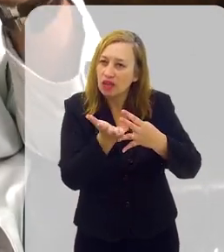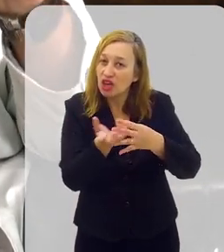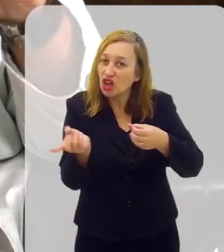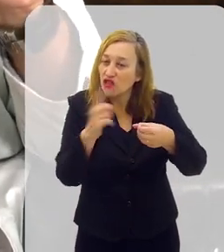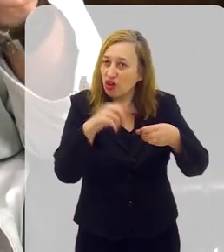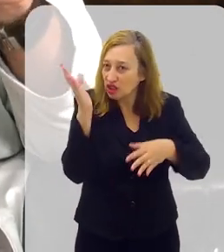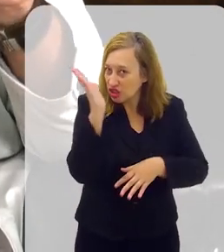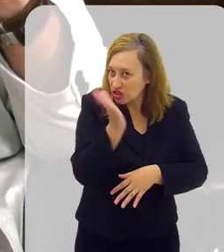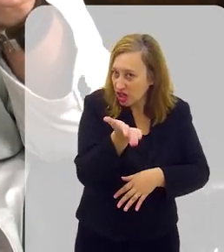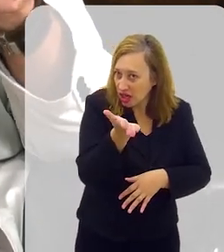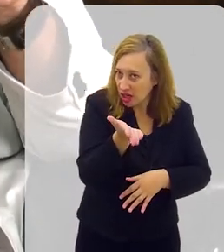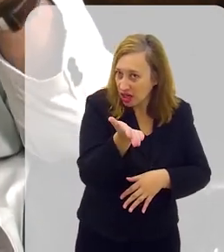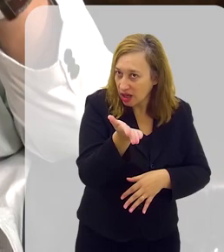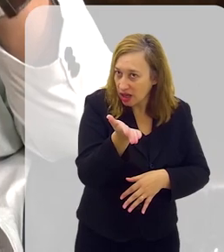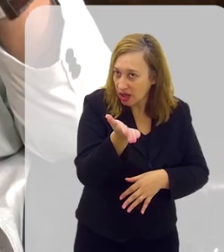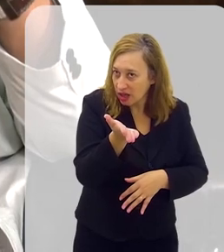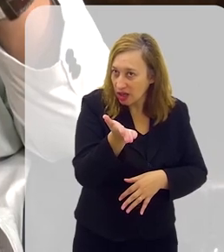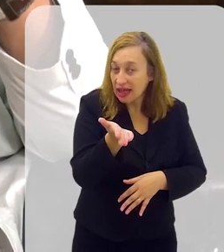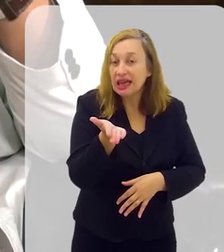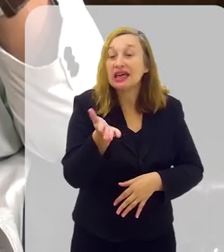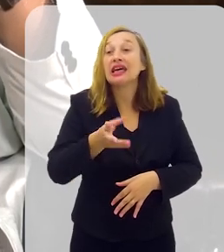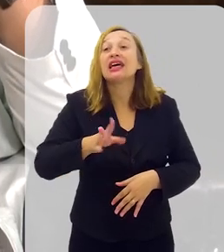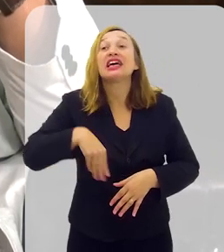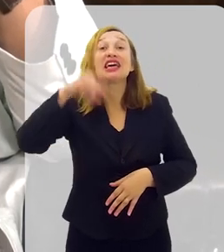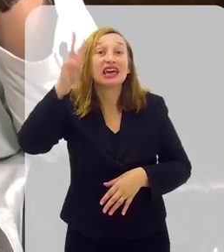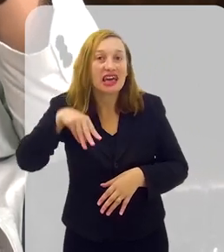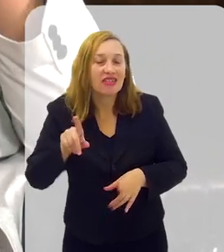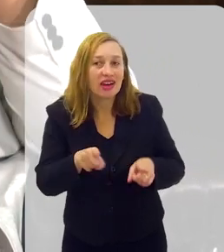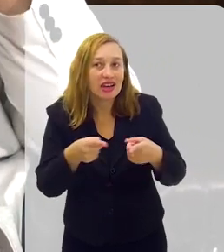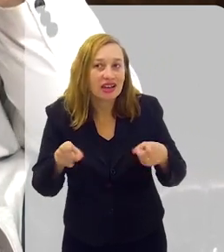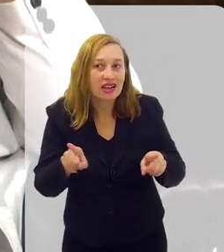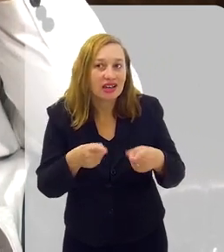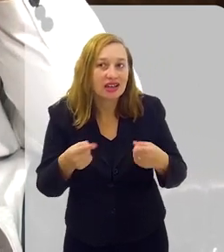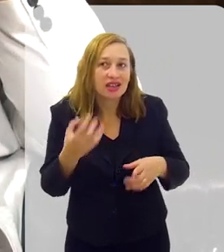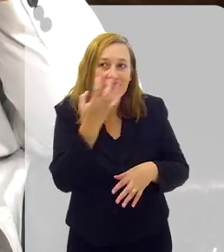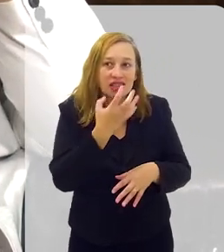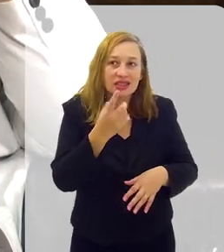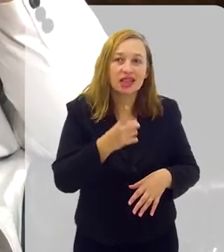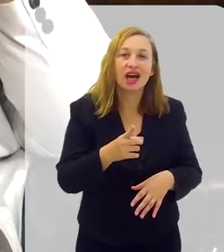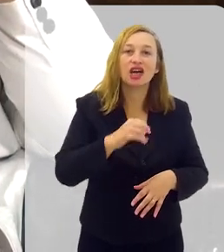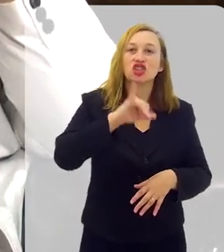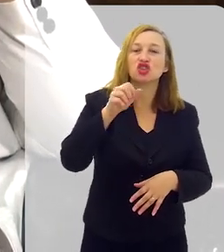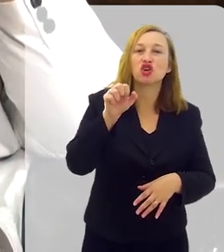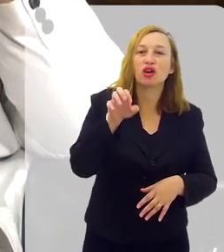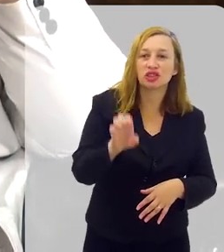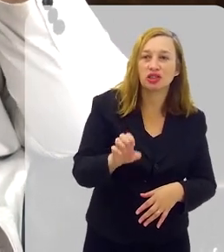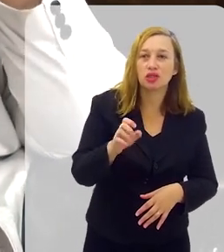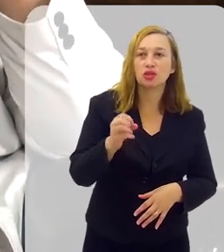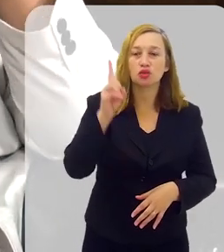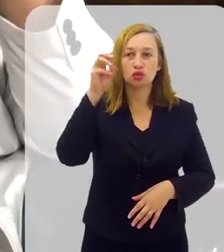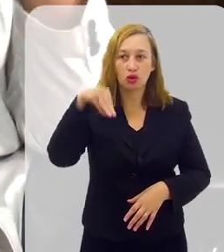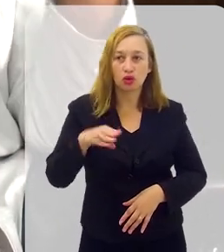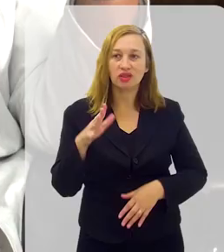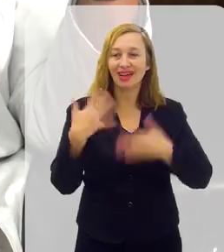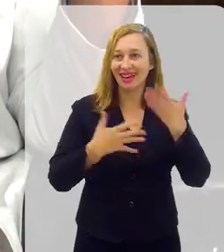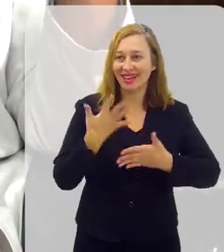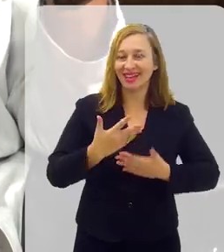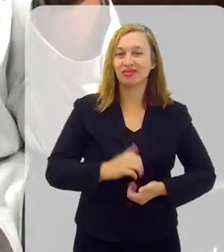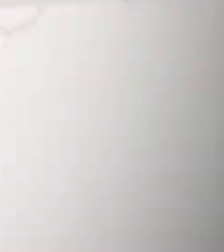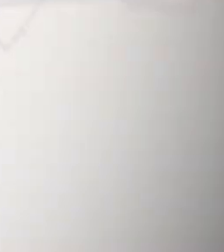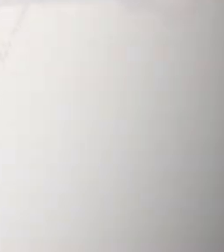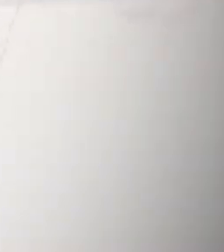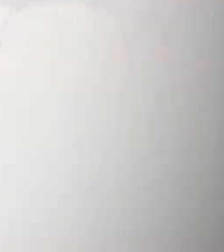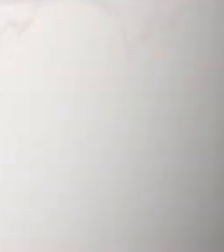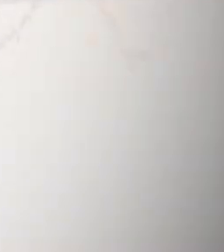vou trazer só um comercialzinho e a gente volta já, já. E sabe quem vai cantar para a gente? O Jorge Dom da